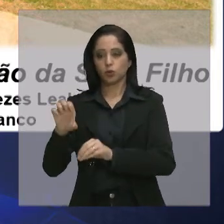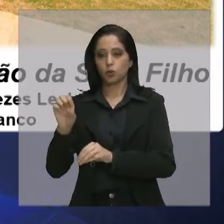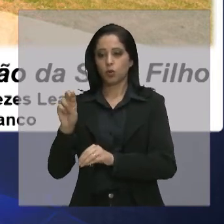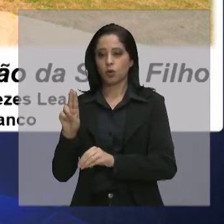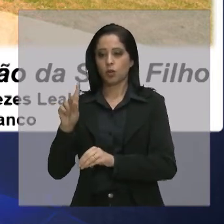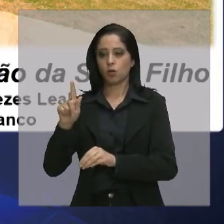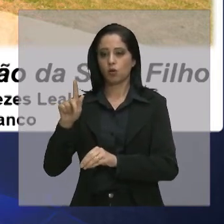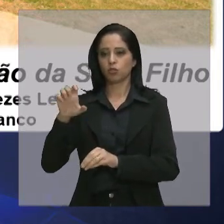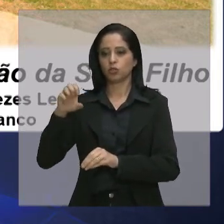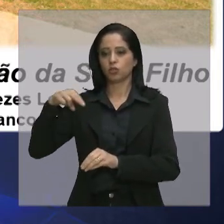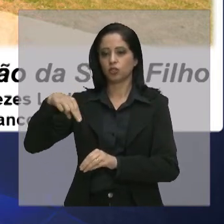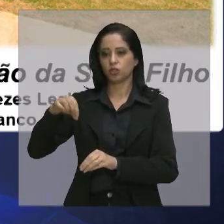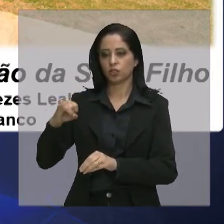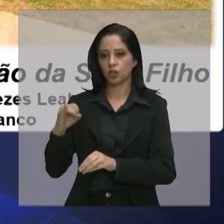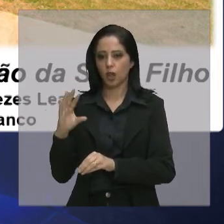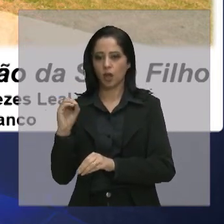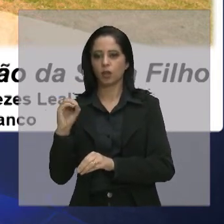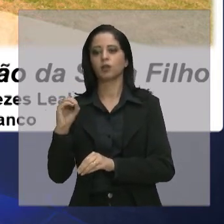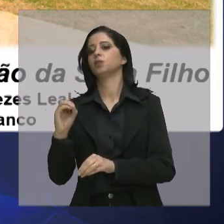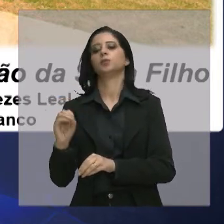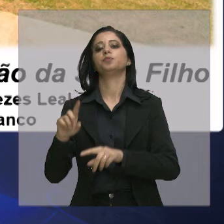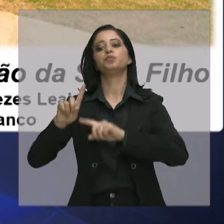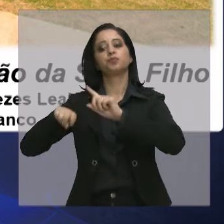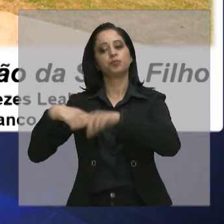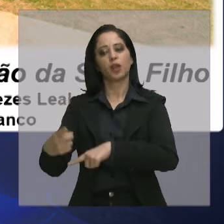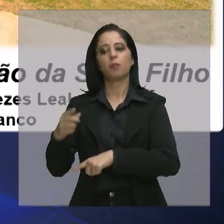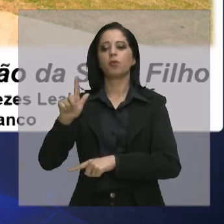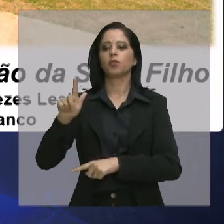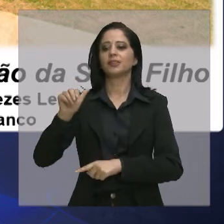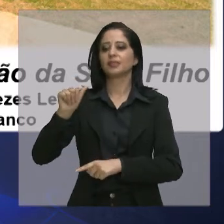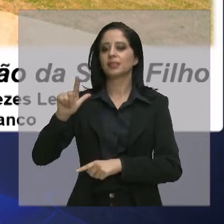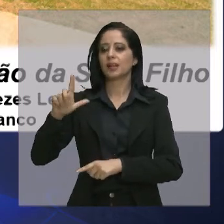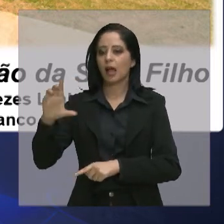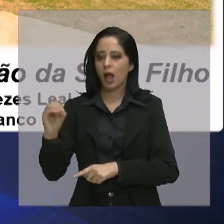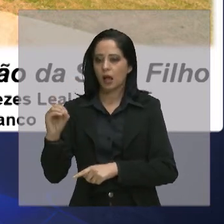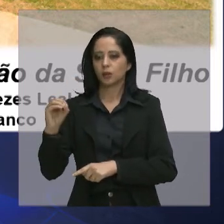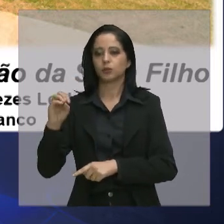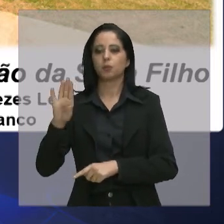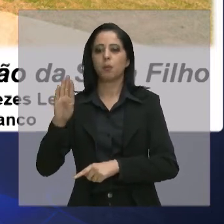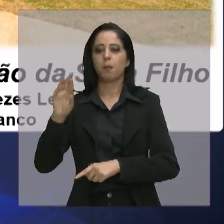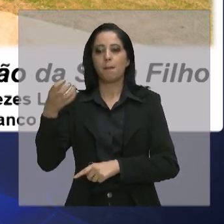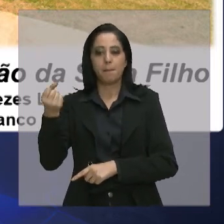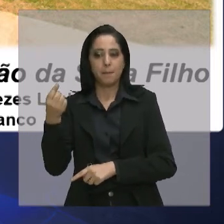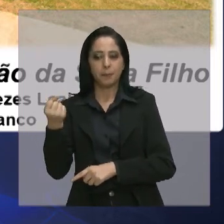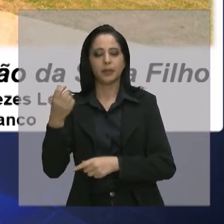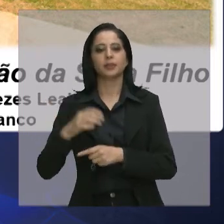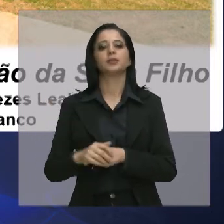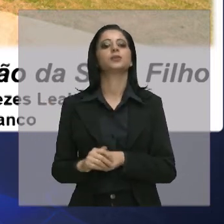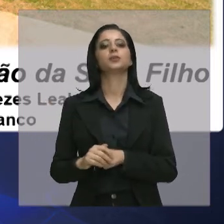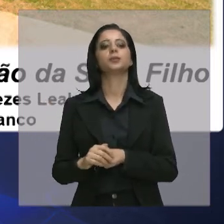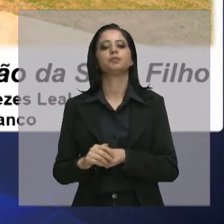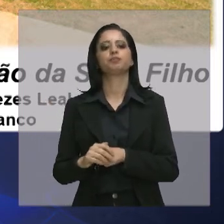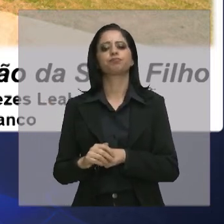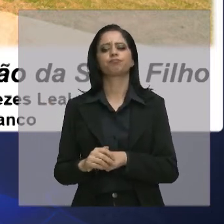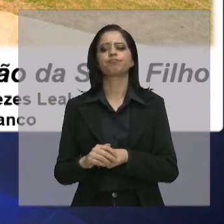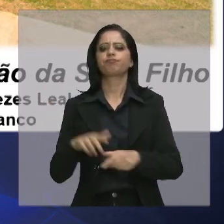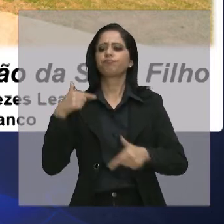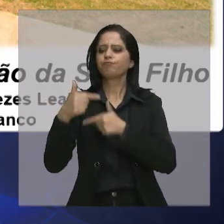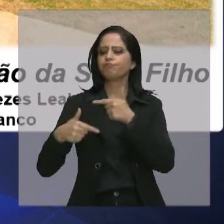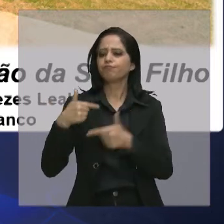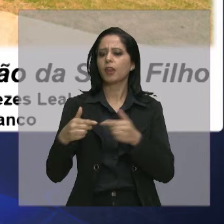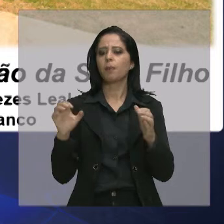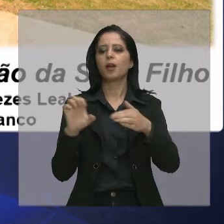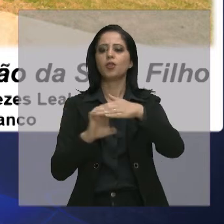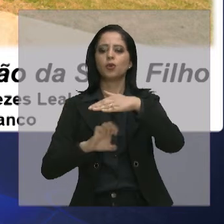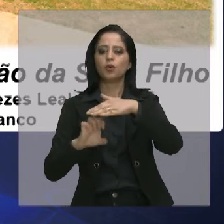Melo, residencial Galo Branco, onde veio compor o quadro dos funcionários da